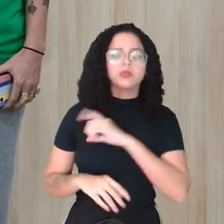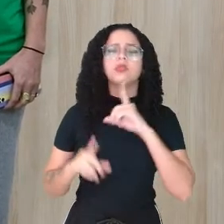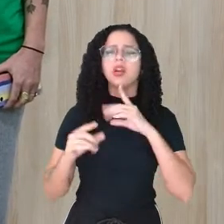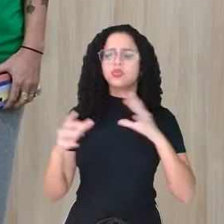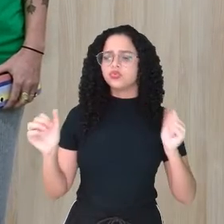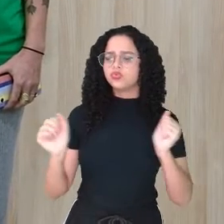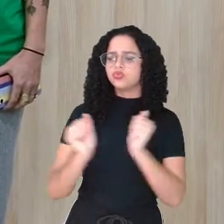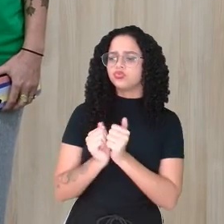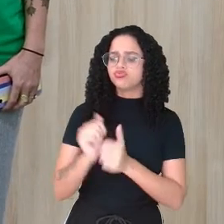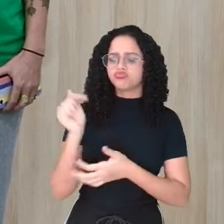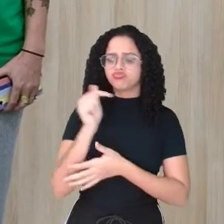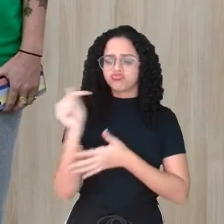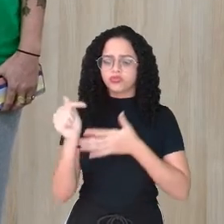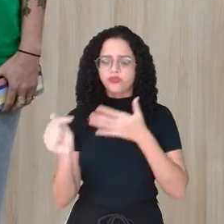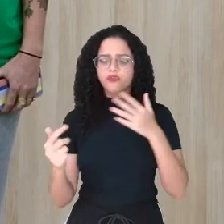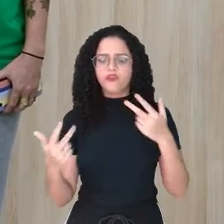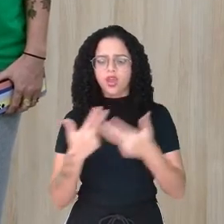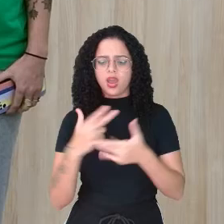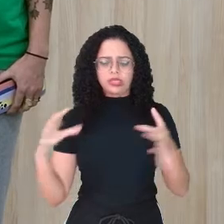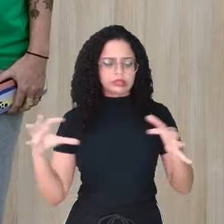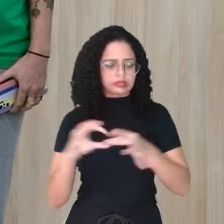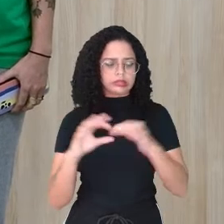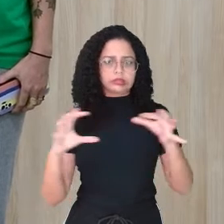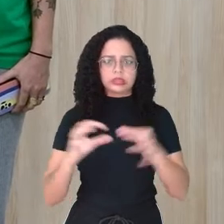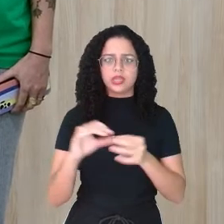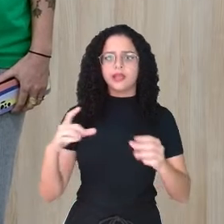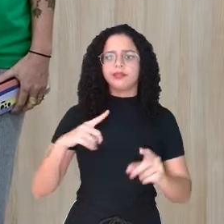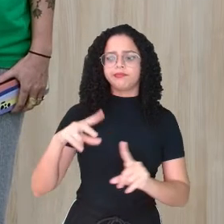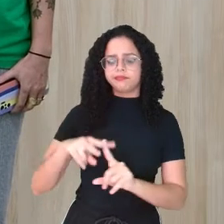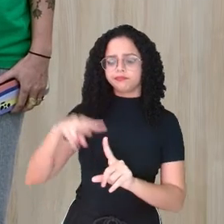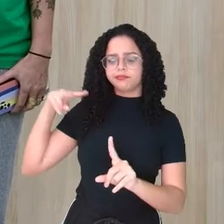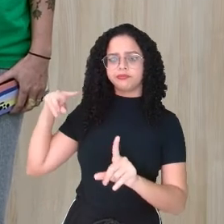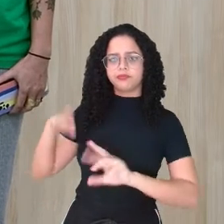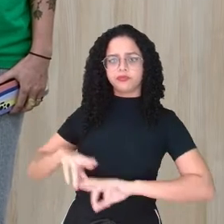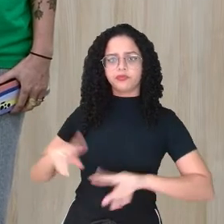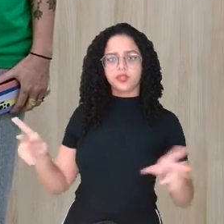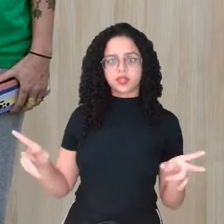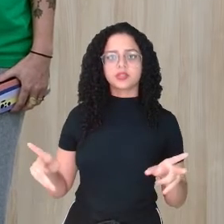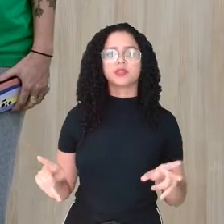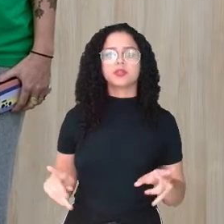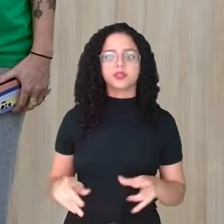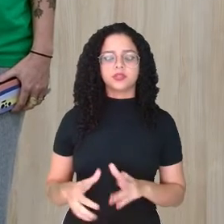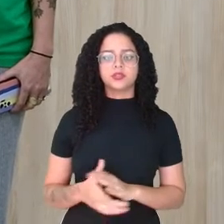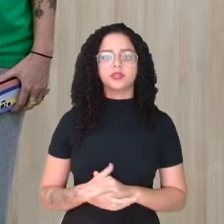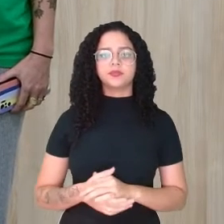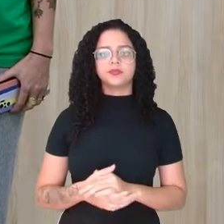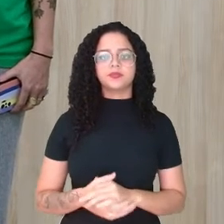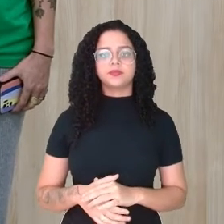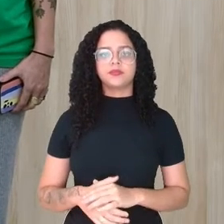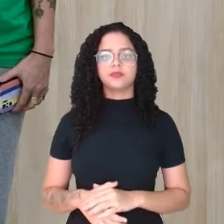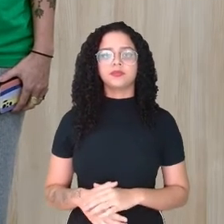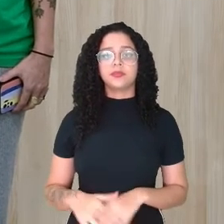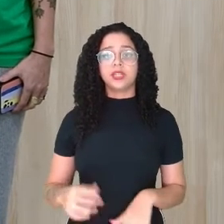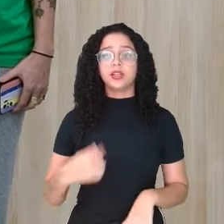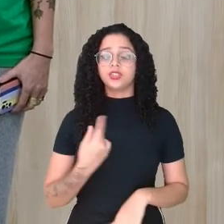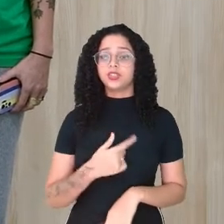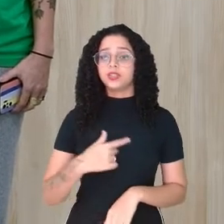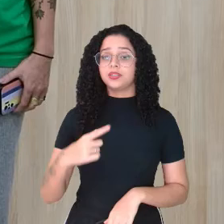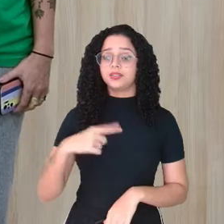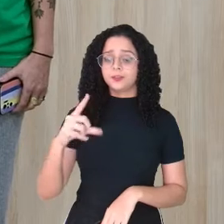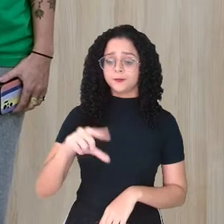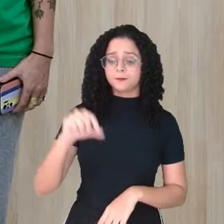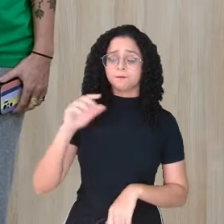de fatores que traz uma visão diferenciada, né? Para que a gente tenha uma alternativa